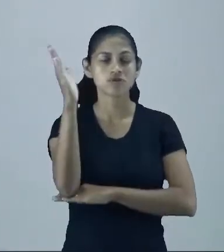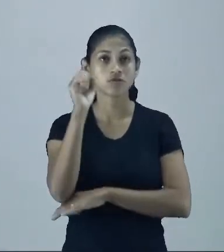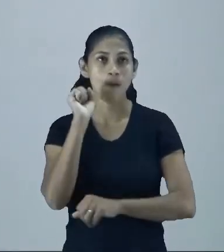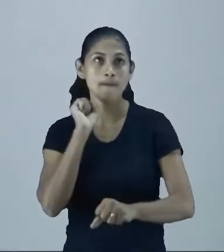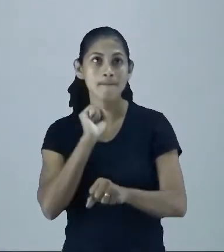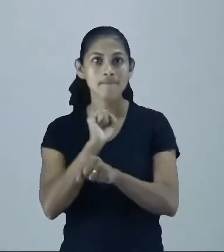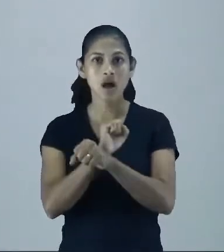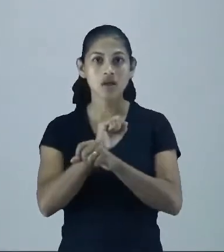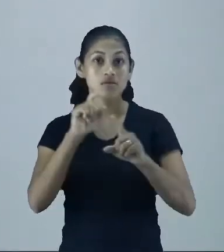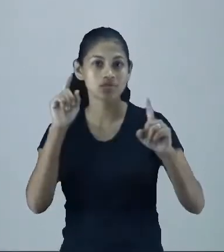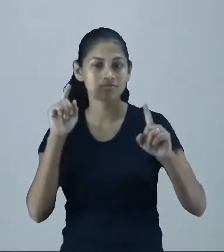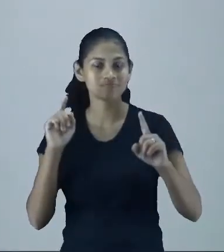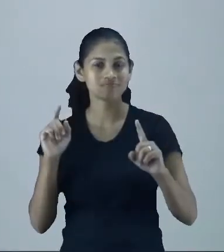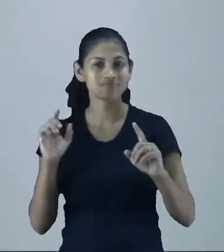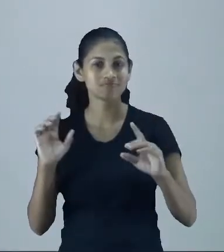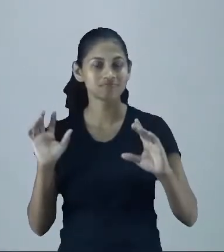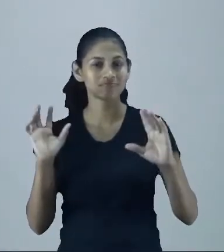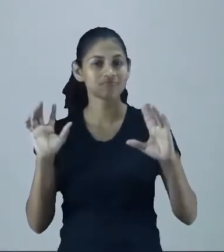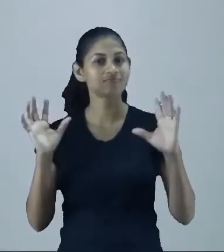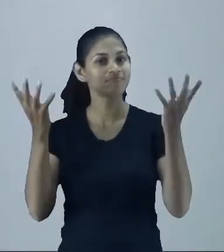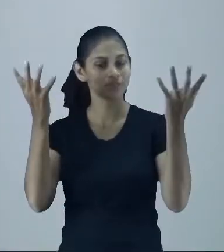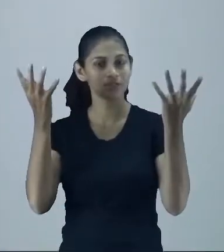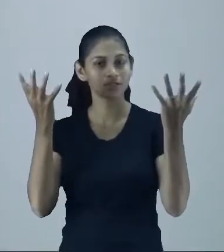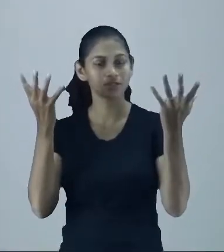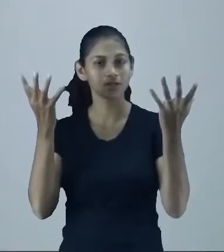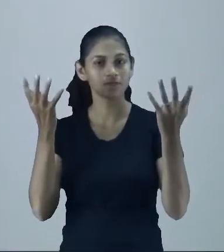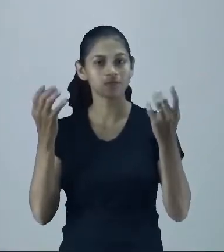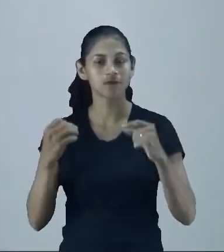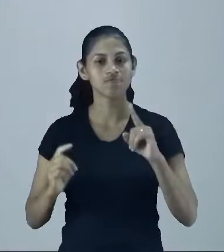festejar, que é o Carnaval,